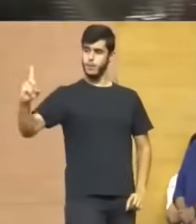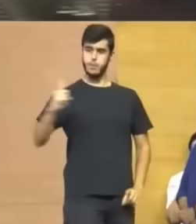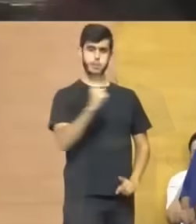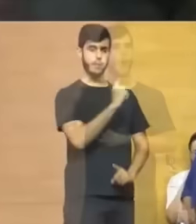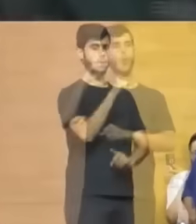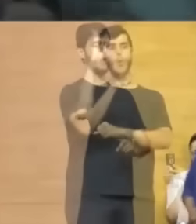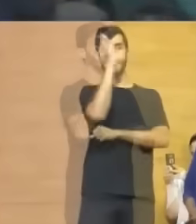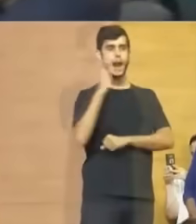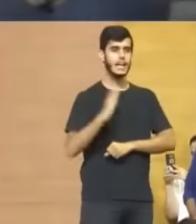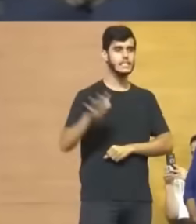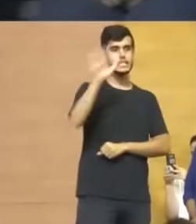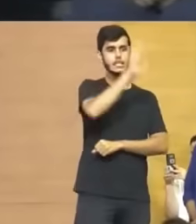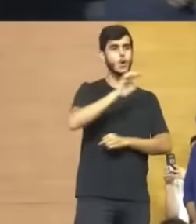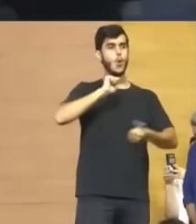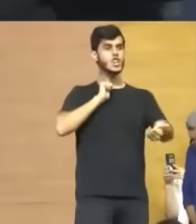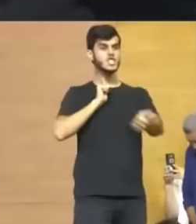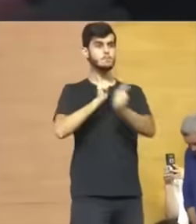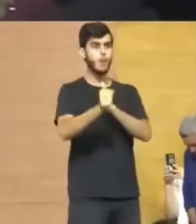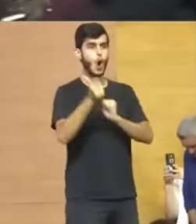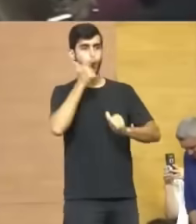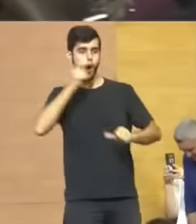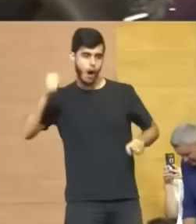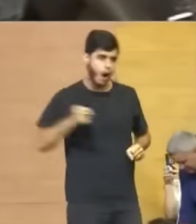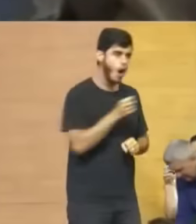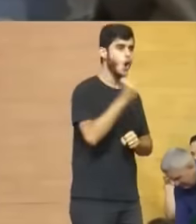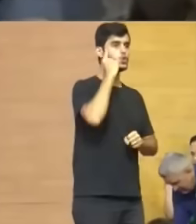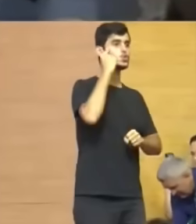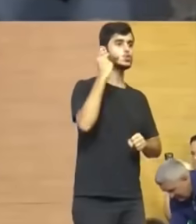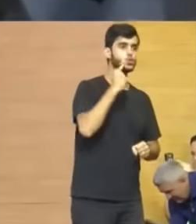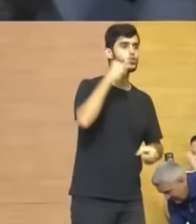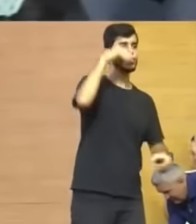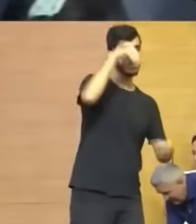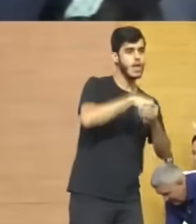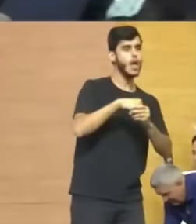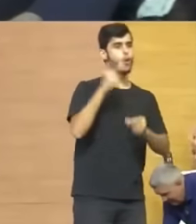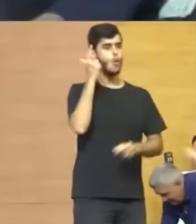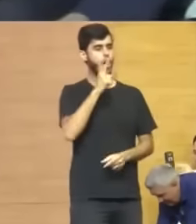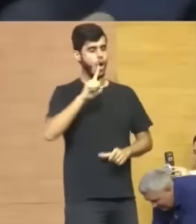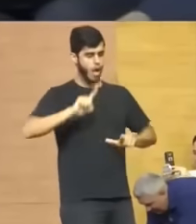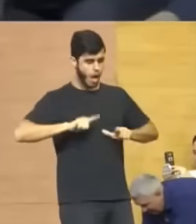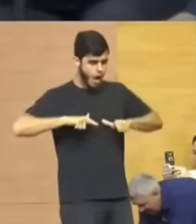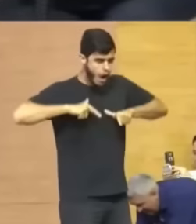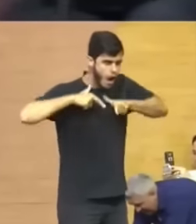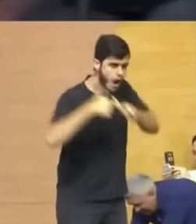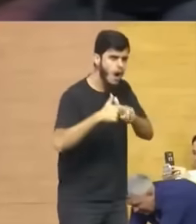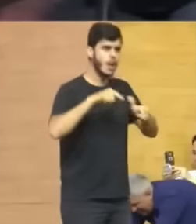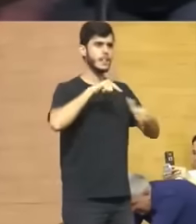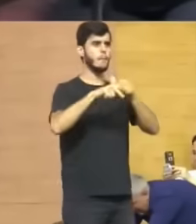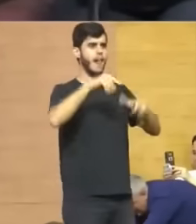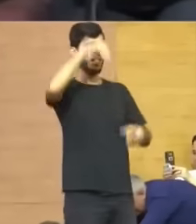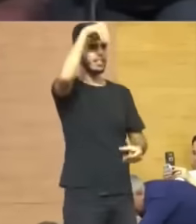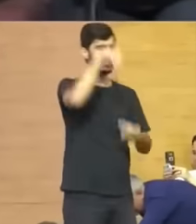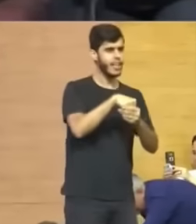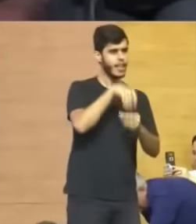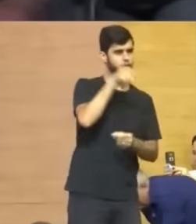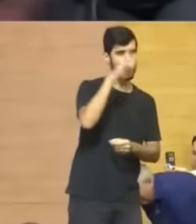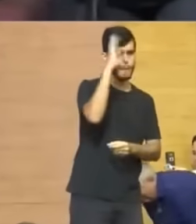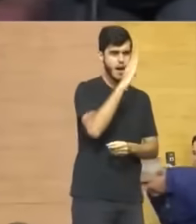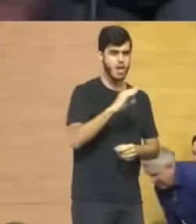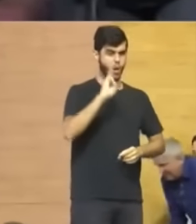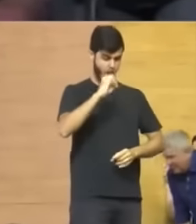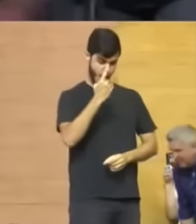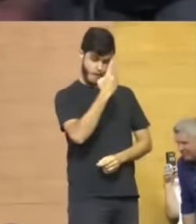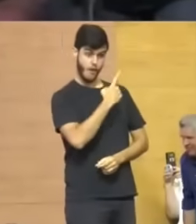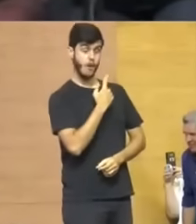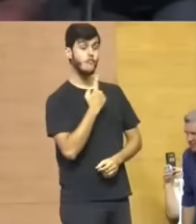uma informação. Conseguimos trabalhar porque quem quer trabalhar, faz. O nosso Brasil é um país